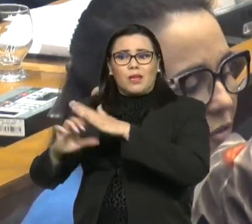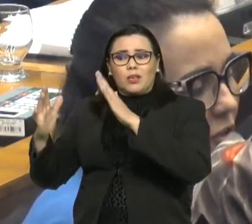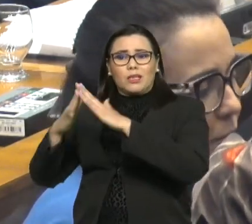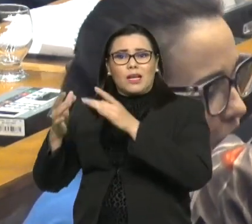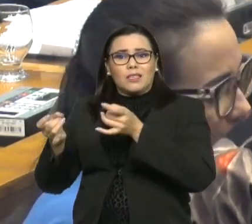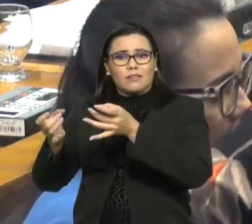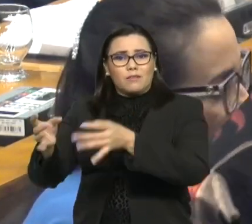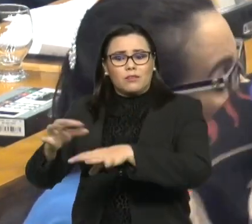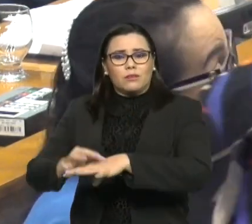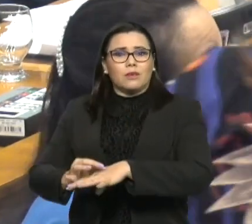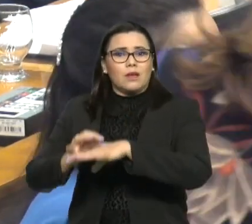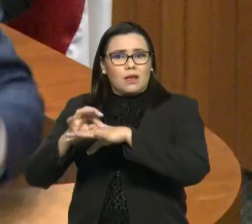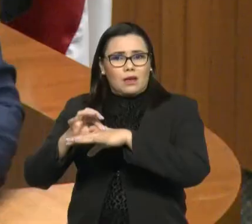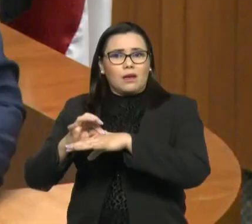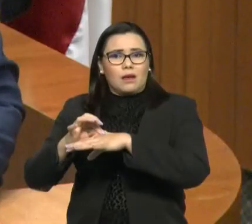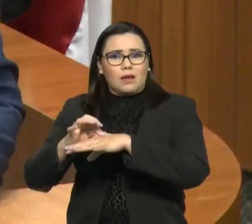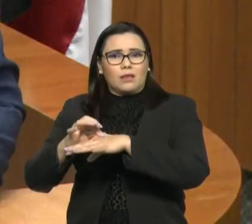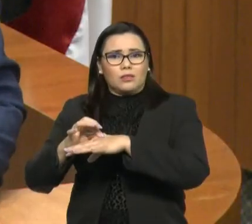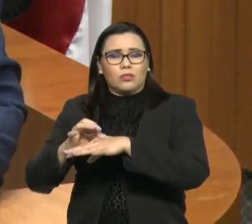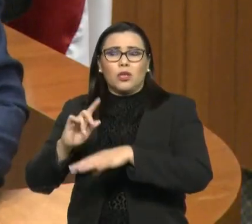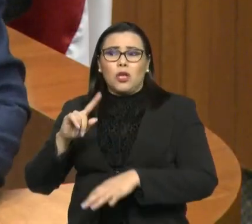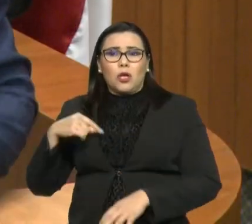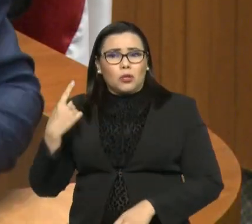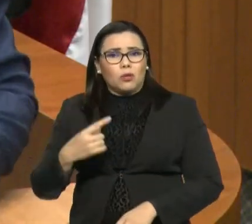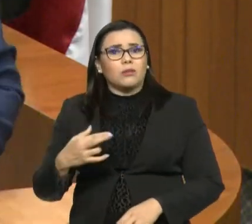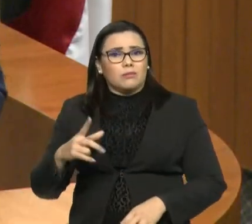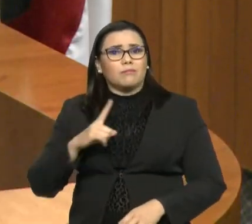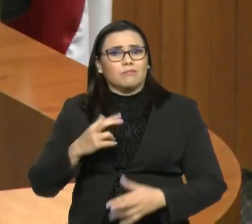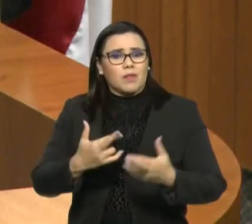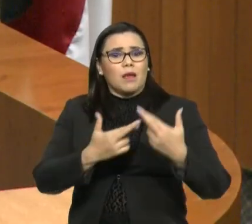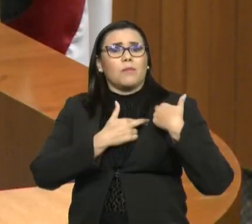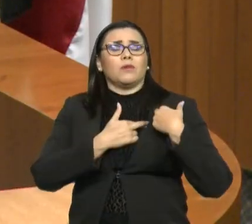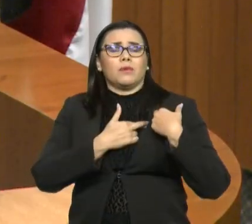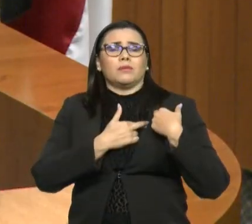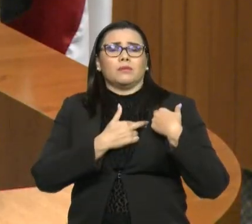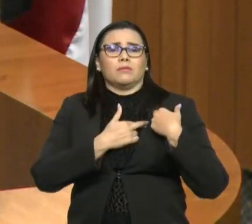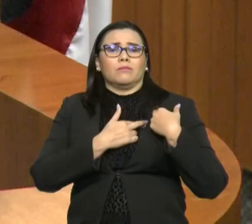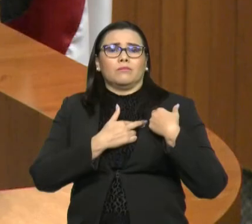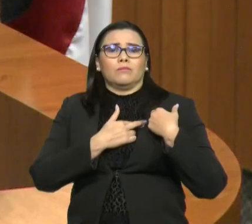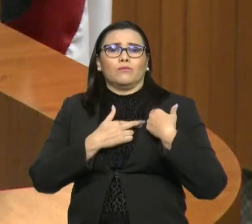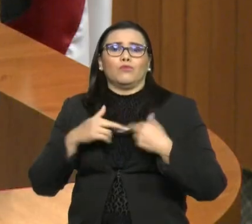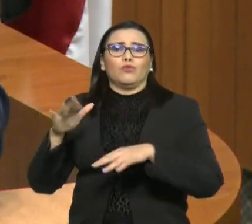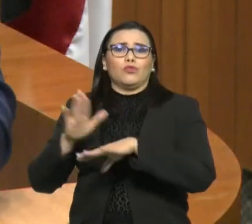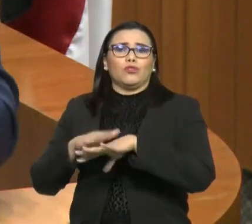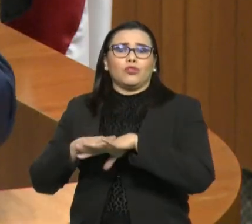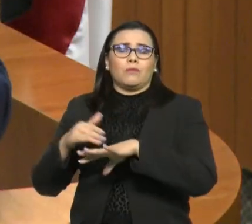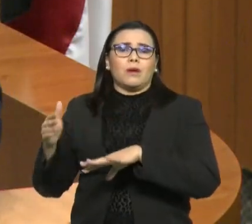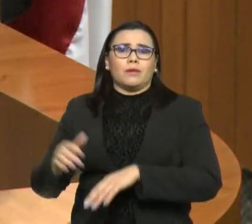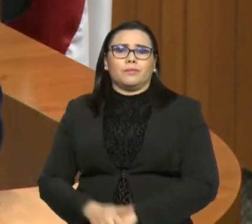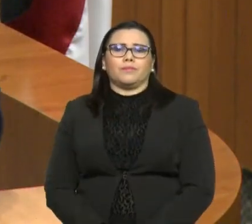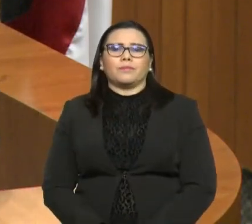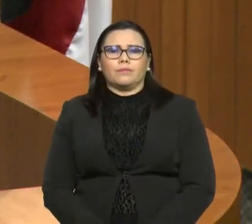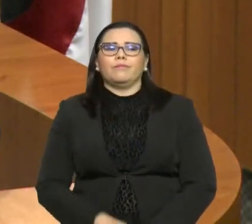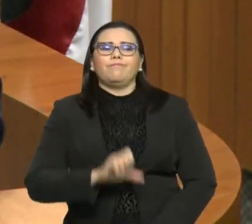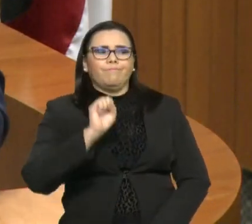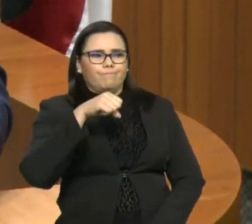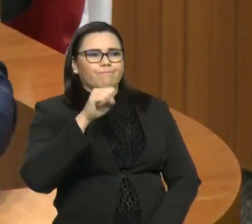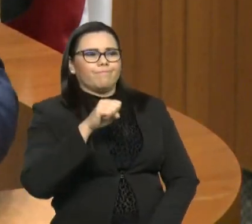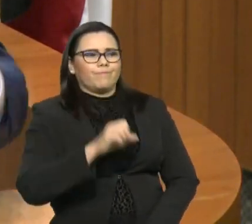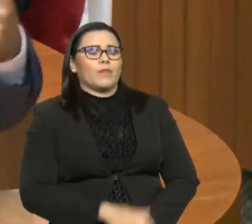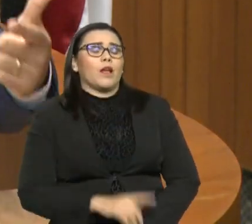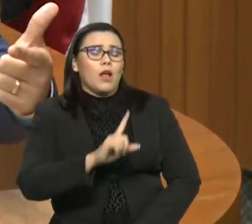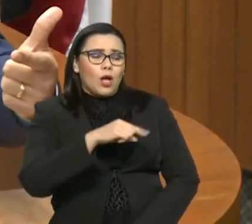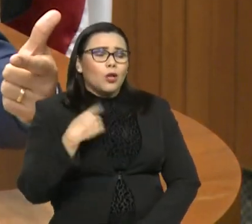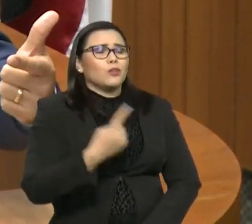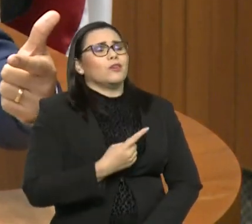obrigação de chamar. Concordo plenamente com você. Obrigado. Concordo, Cláudio. Por quê? Porque existe